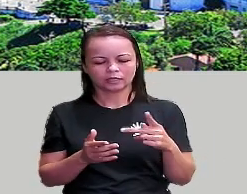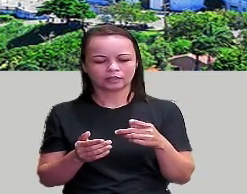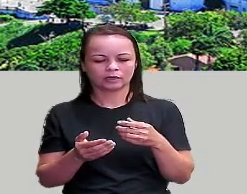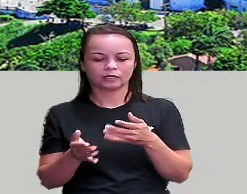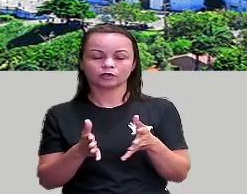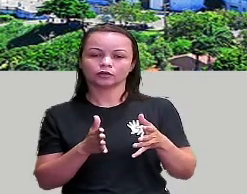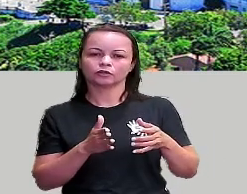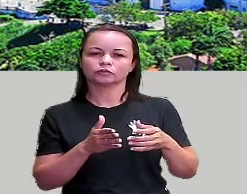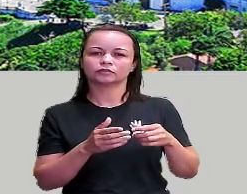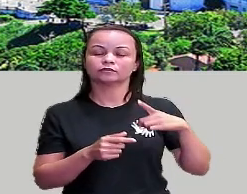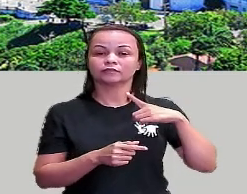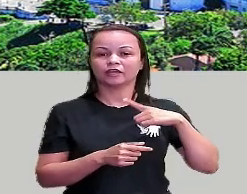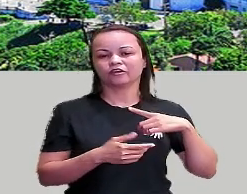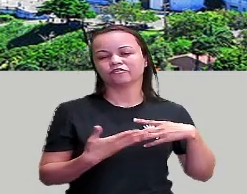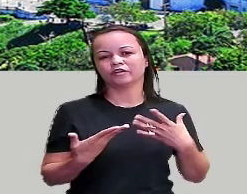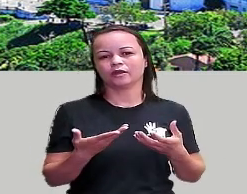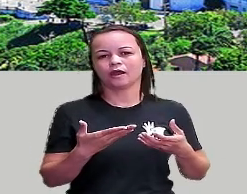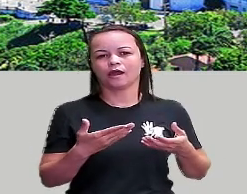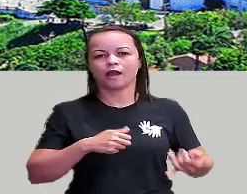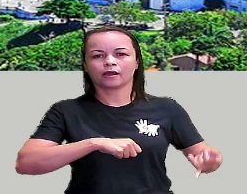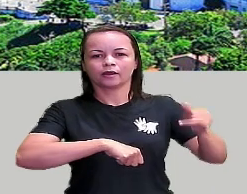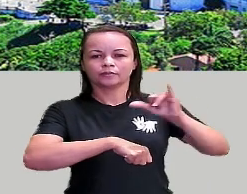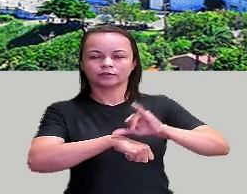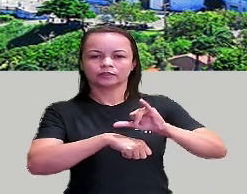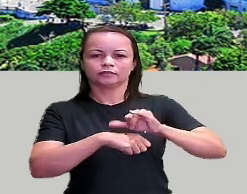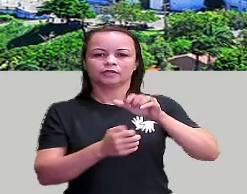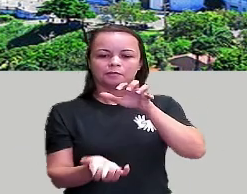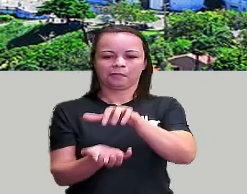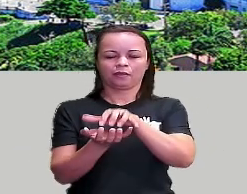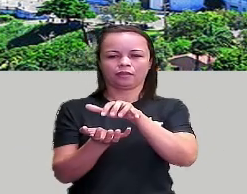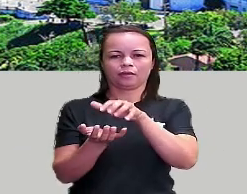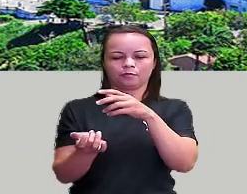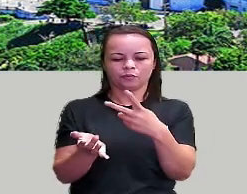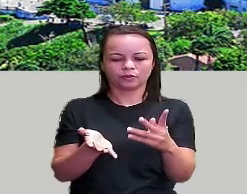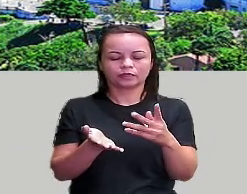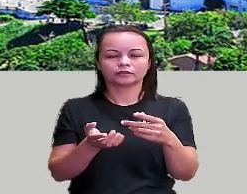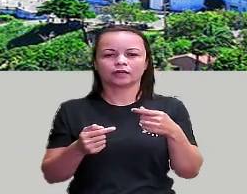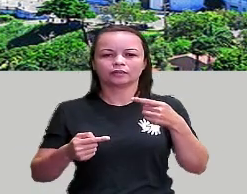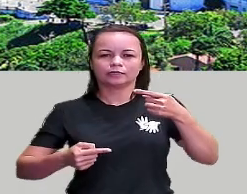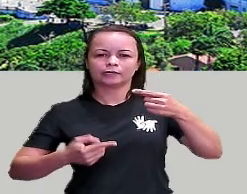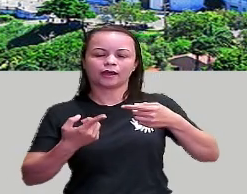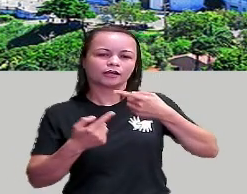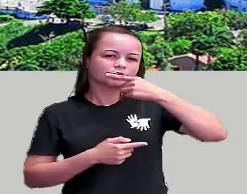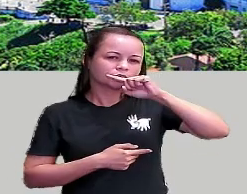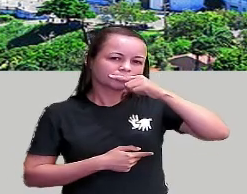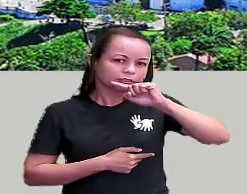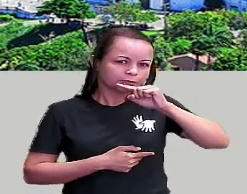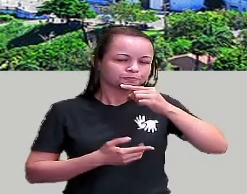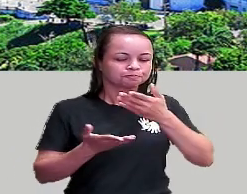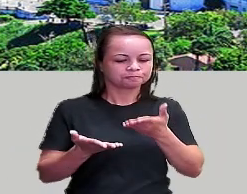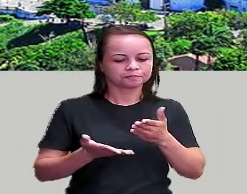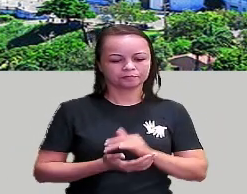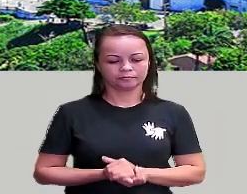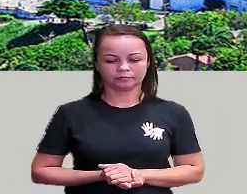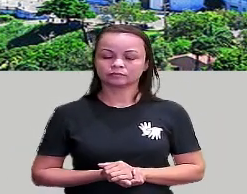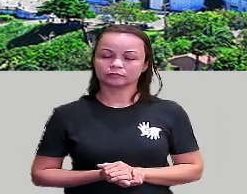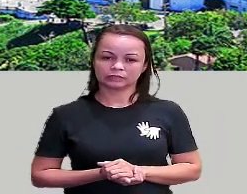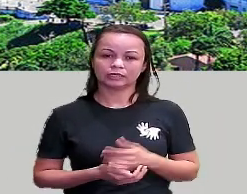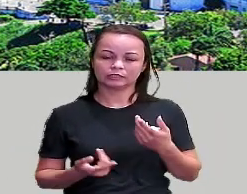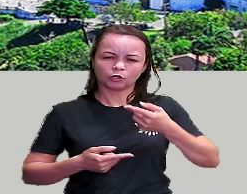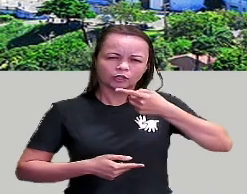da capitania de Pernambuco, no período áureo da economia de cana-de-açúcar. Então, o período brilhantino